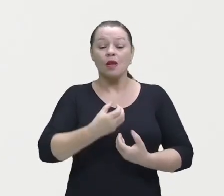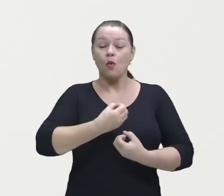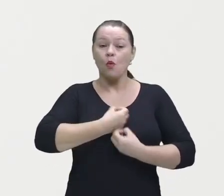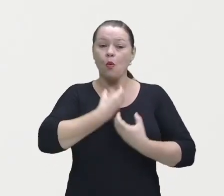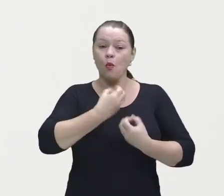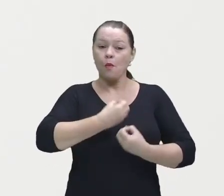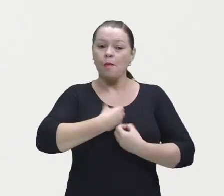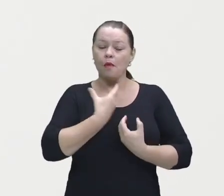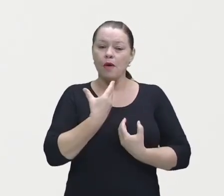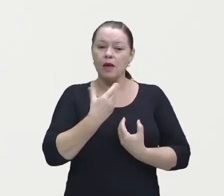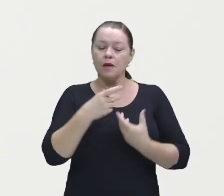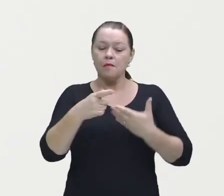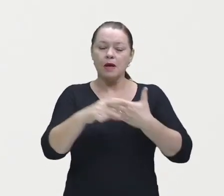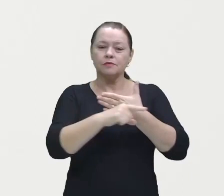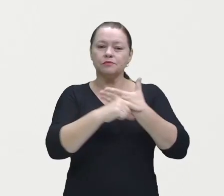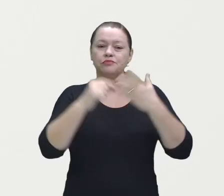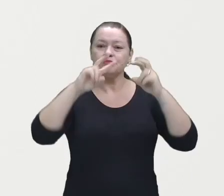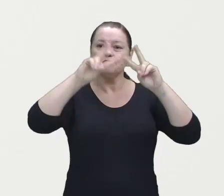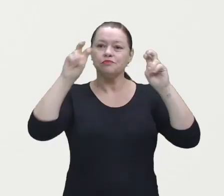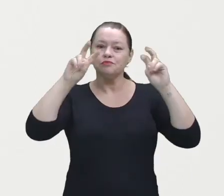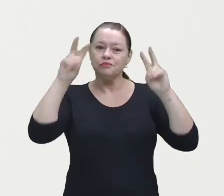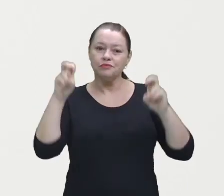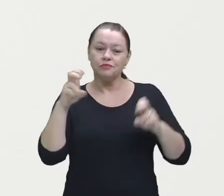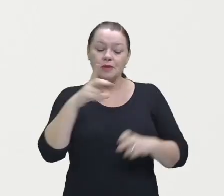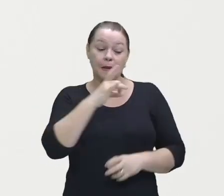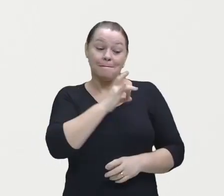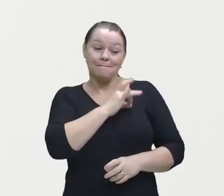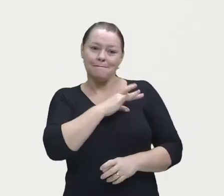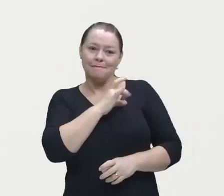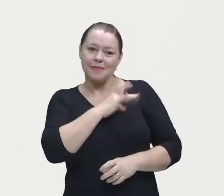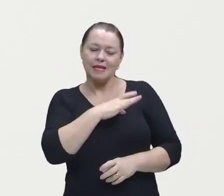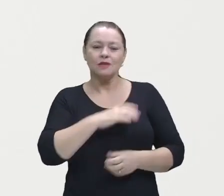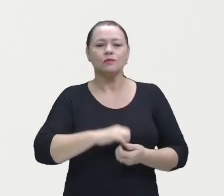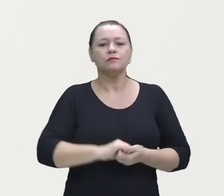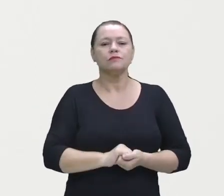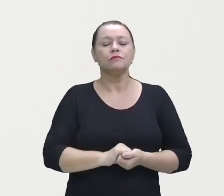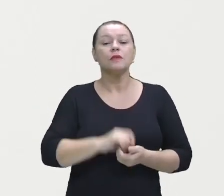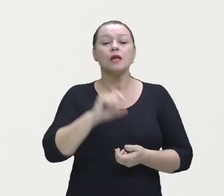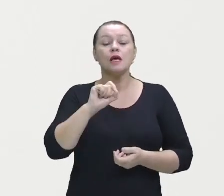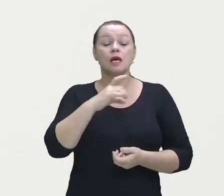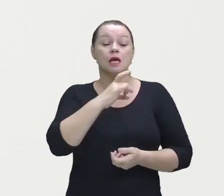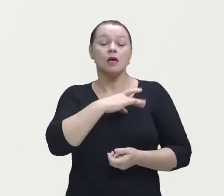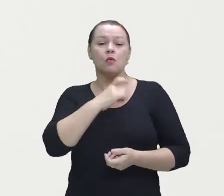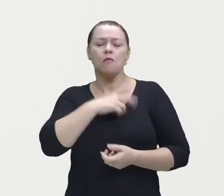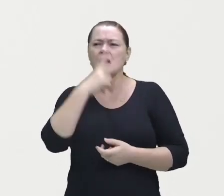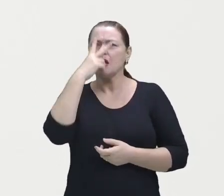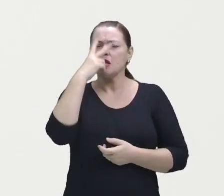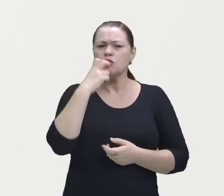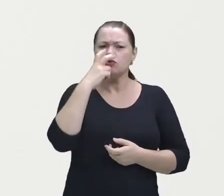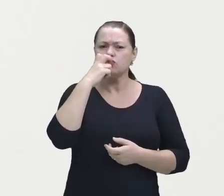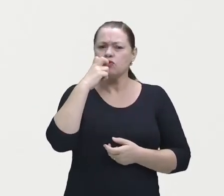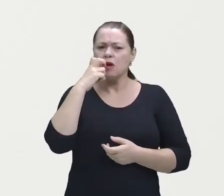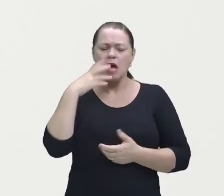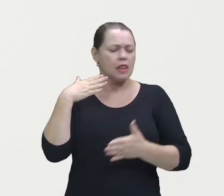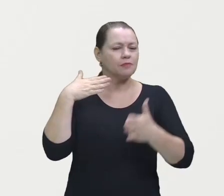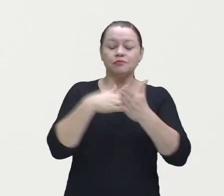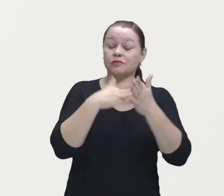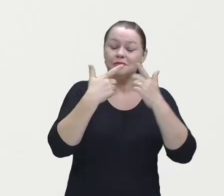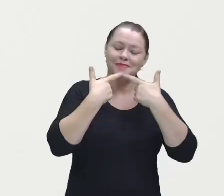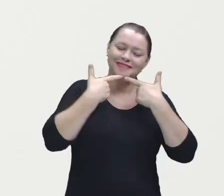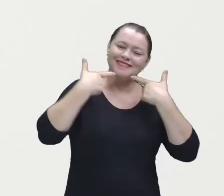Leia o poema Medo. Que o medo de chorar não lhe impeça de